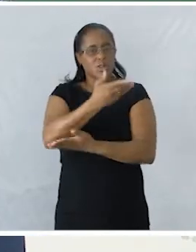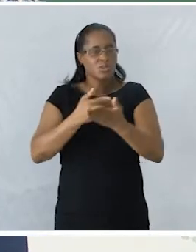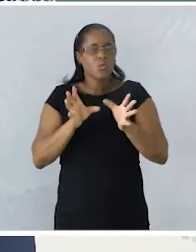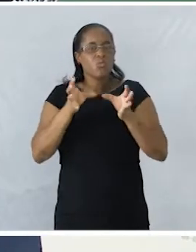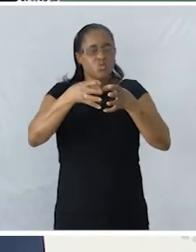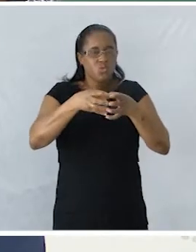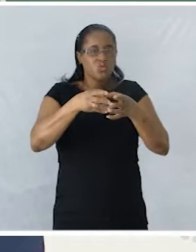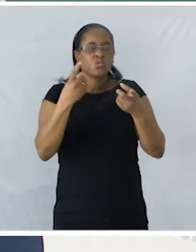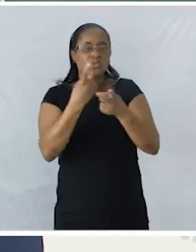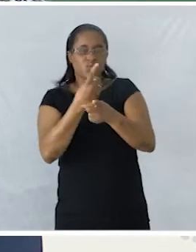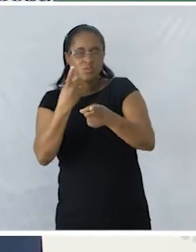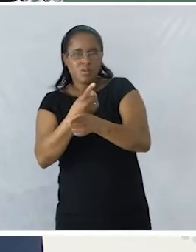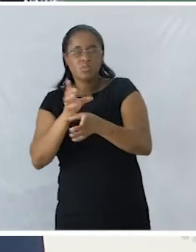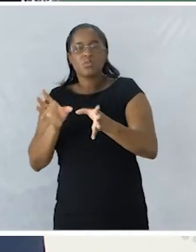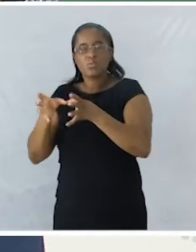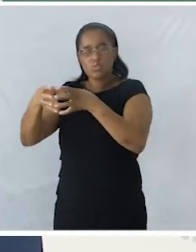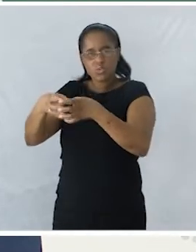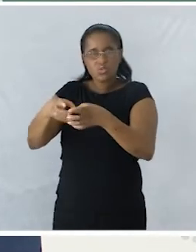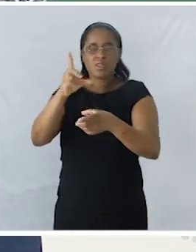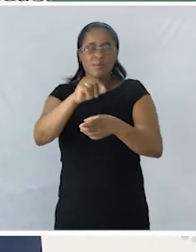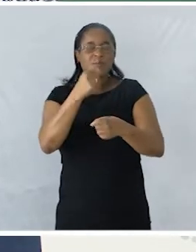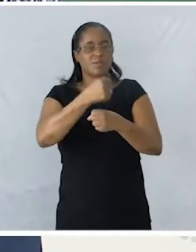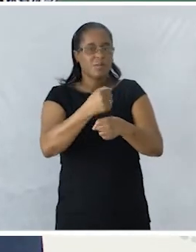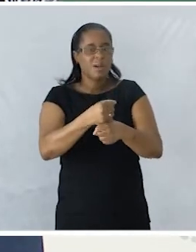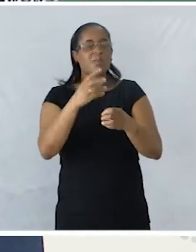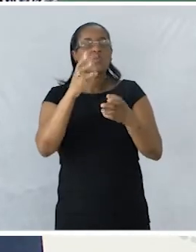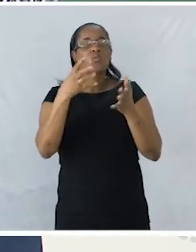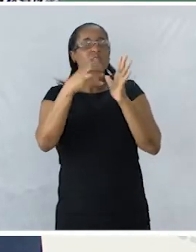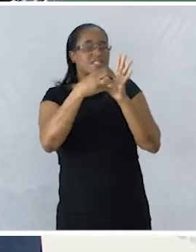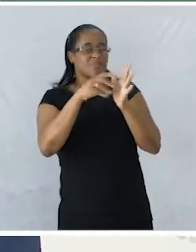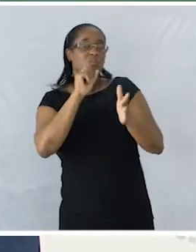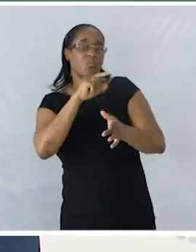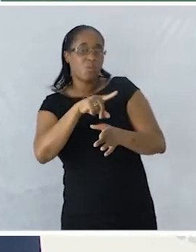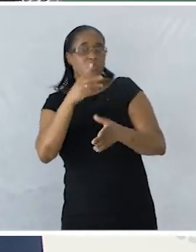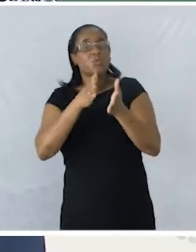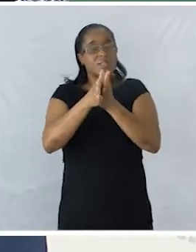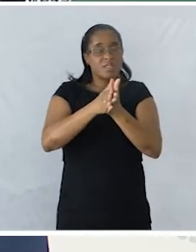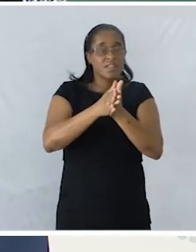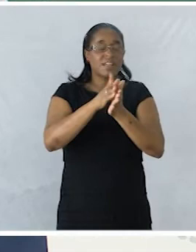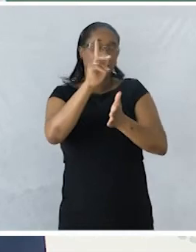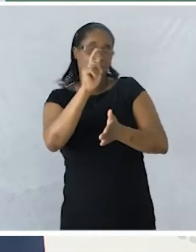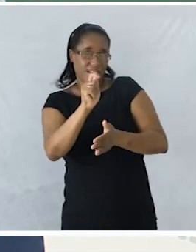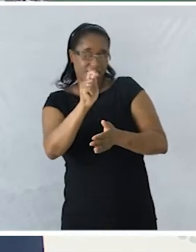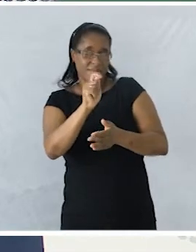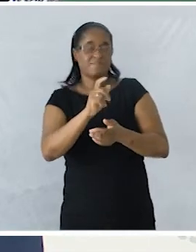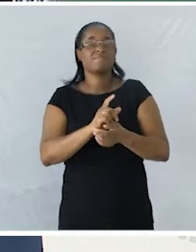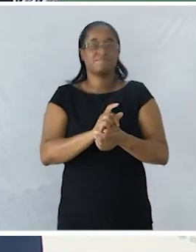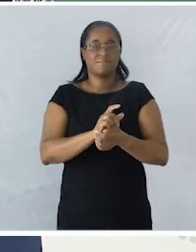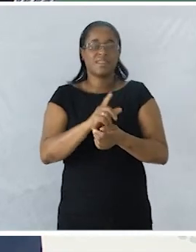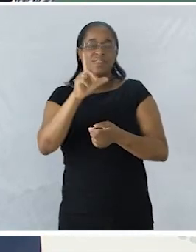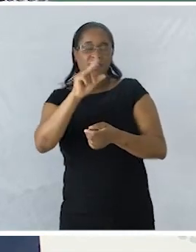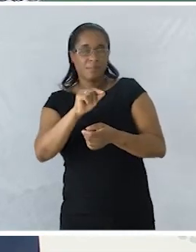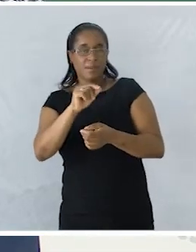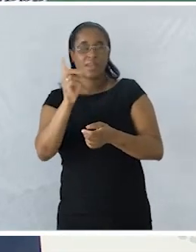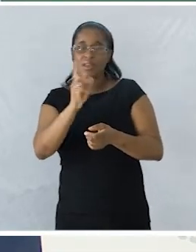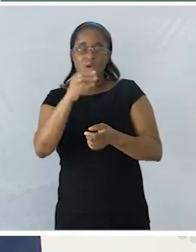um conjunto e vimos também os símbolos que nós devemos utilizar, que é o símbolo de pertence, letra E, e o símbolo